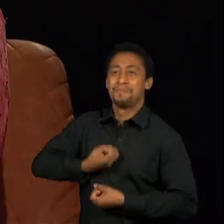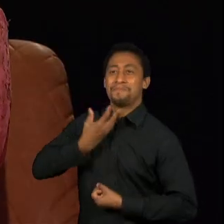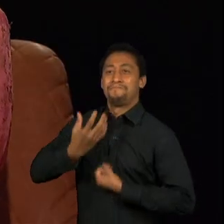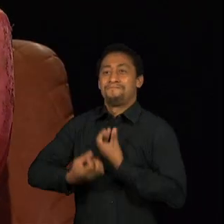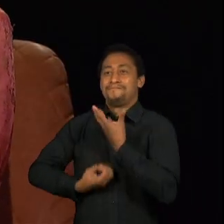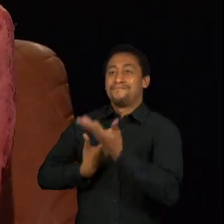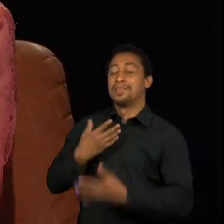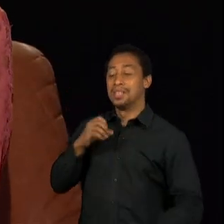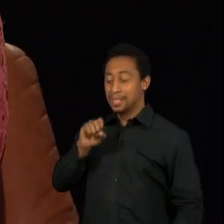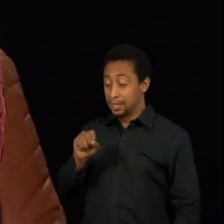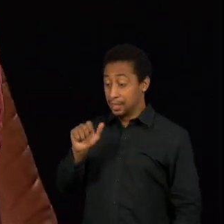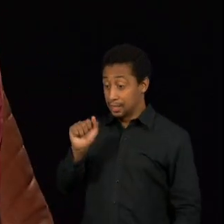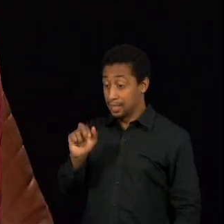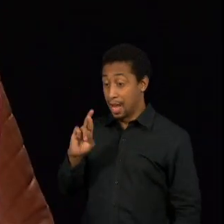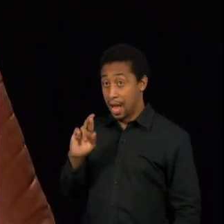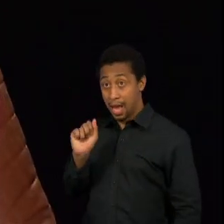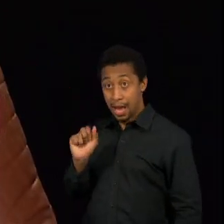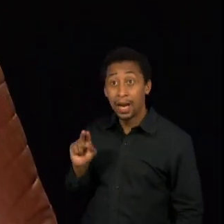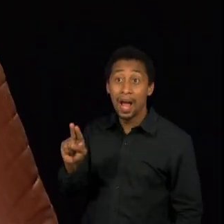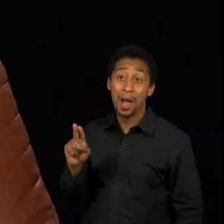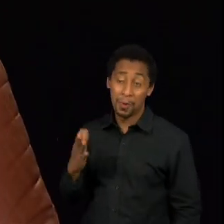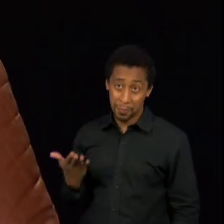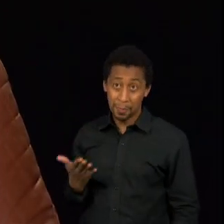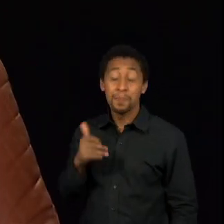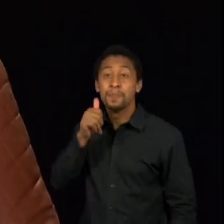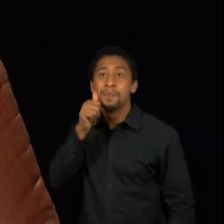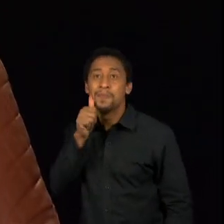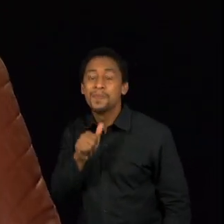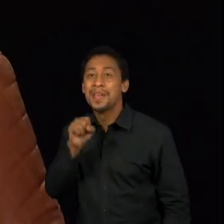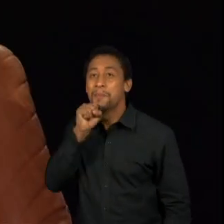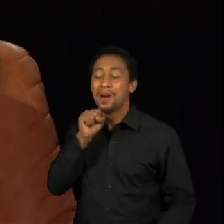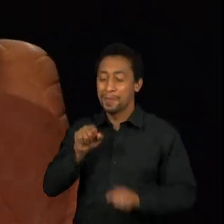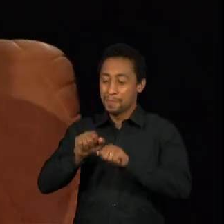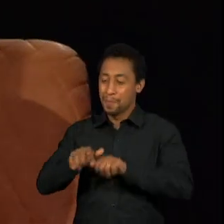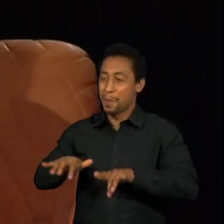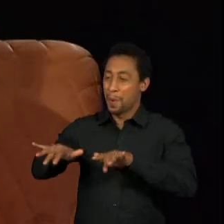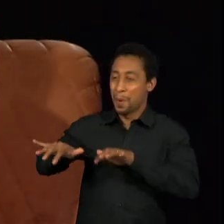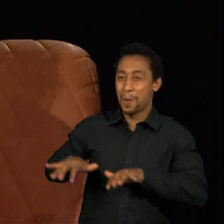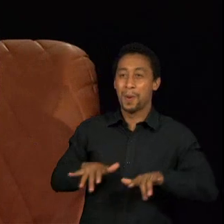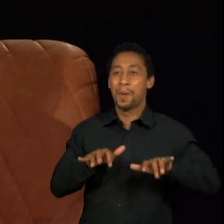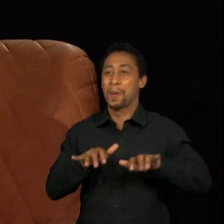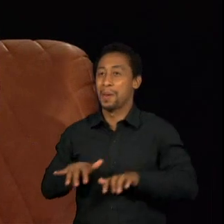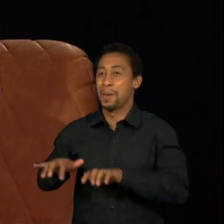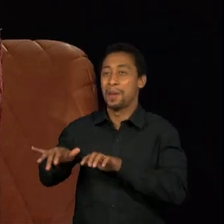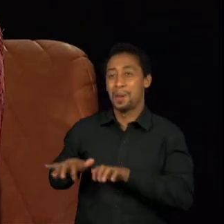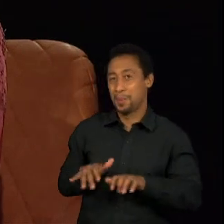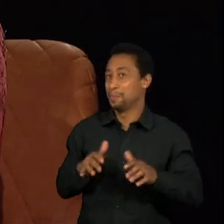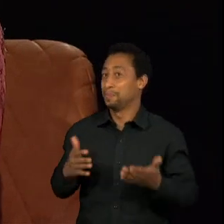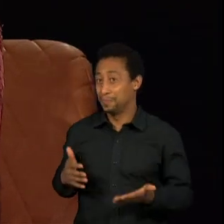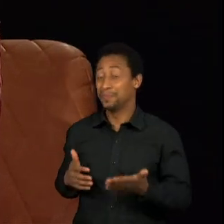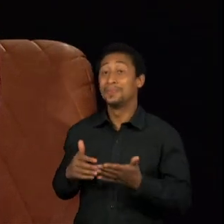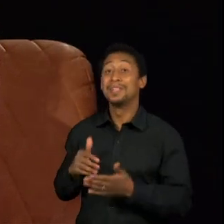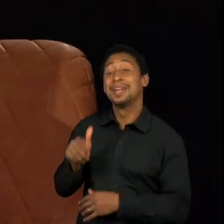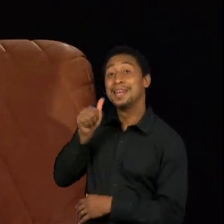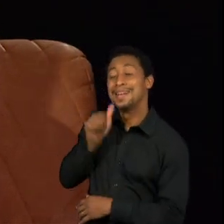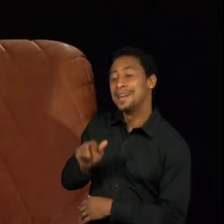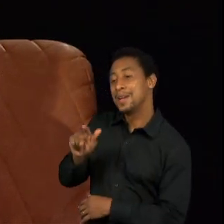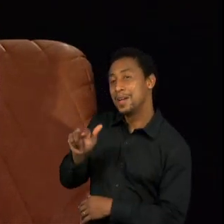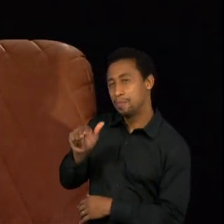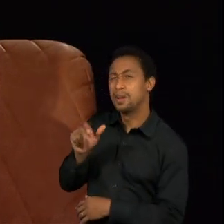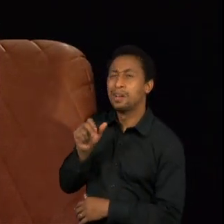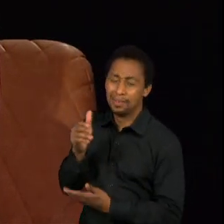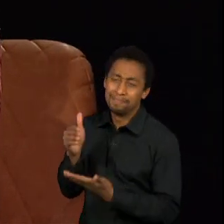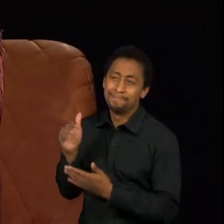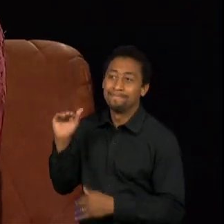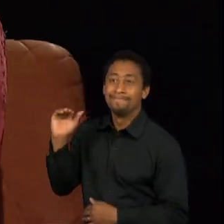muito bem, tocava piano maravilhosamente. E minhas irmãs, a minha irmã mais velha, se tornou profissional,